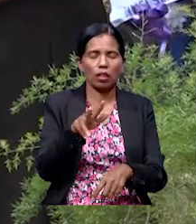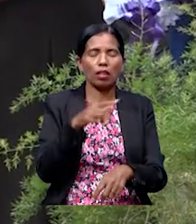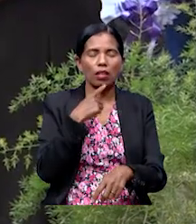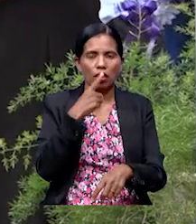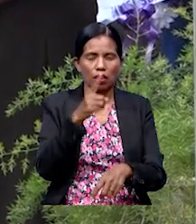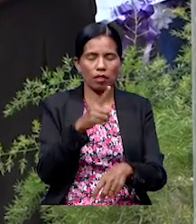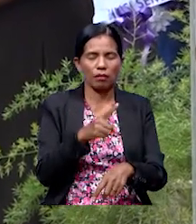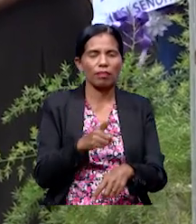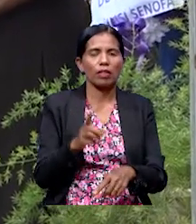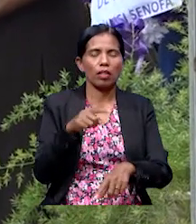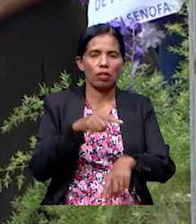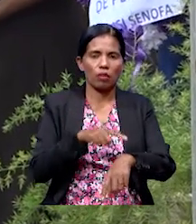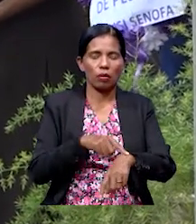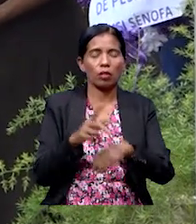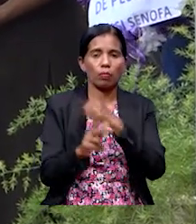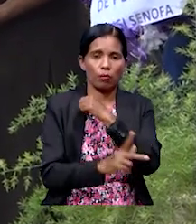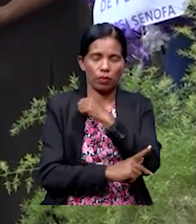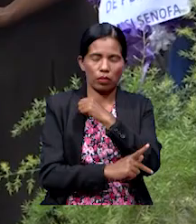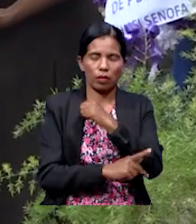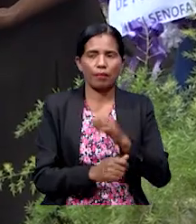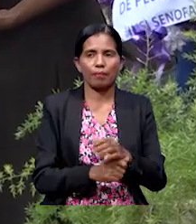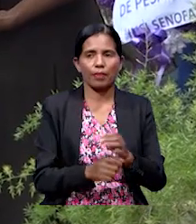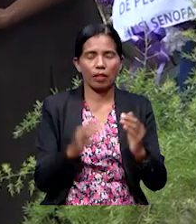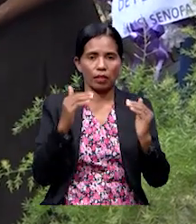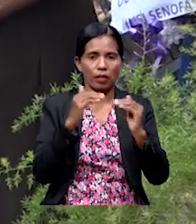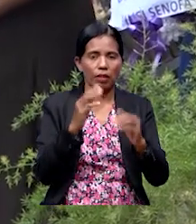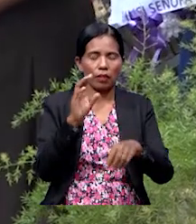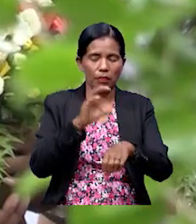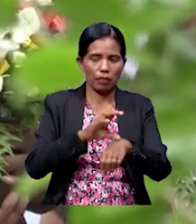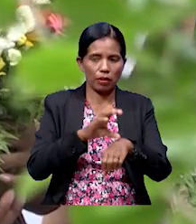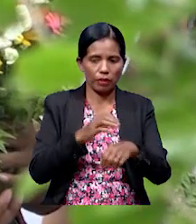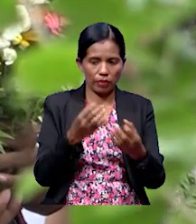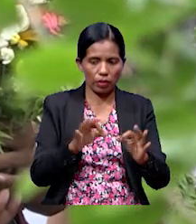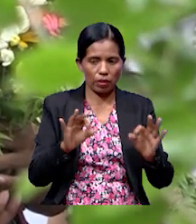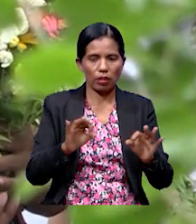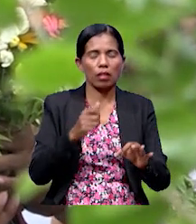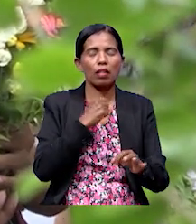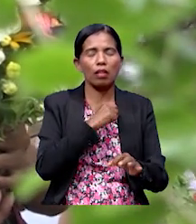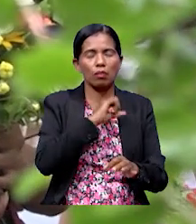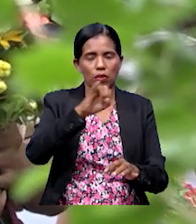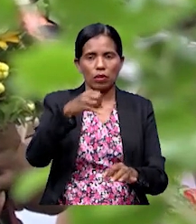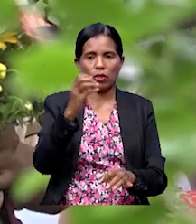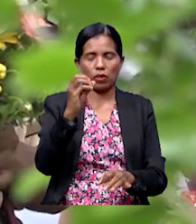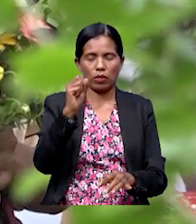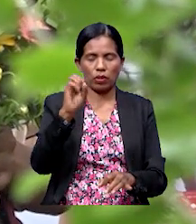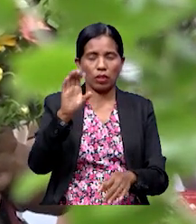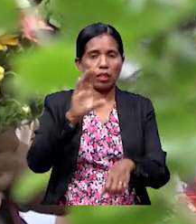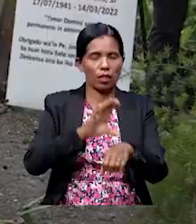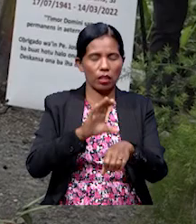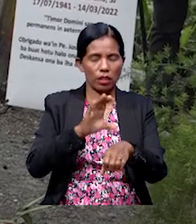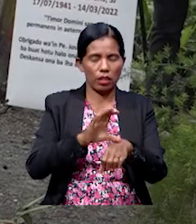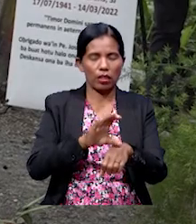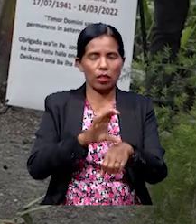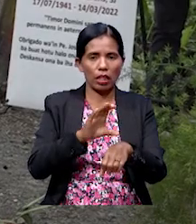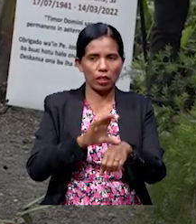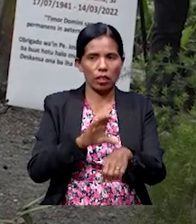oras Portugal. Hafoin remata missa funeral Padre José Alves Martins e a capela dos alunos do Colégio de São João de